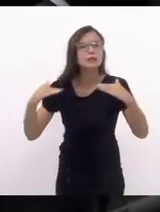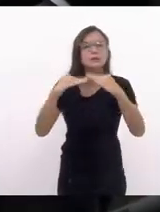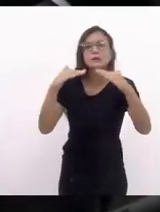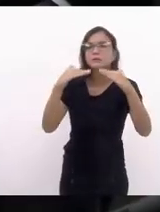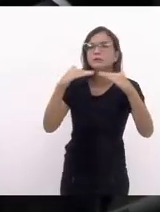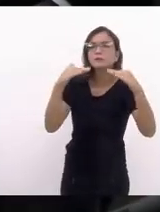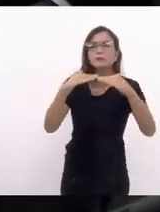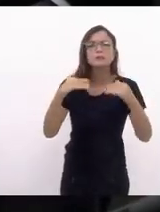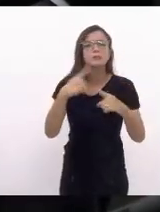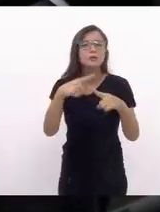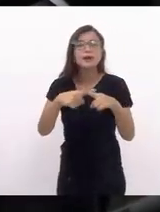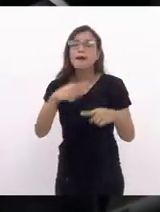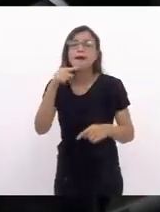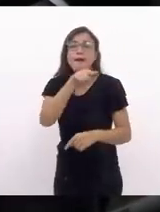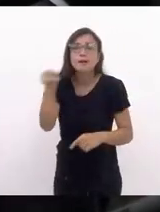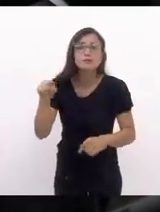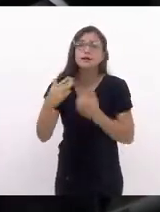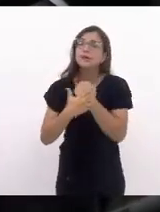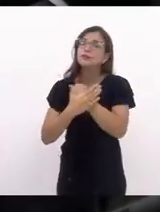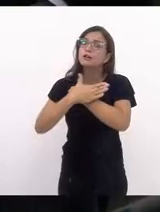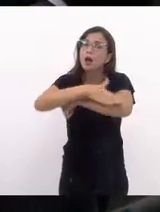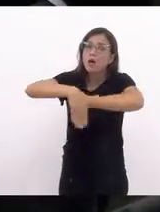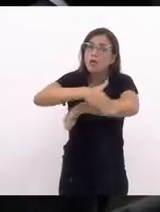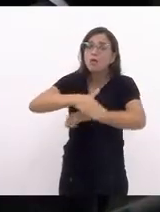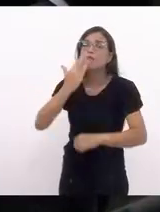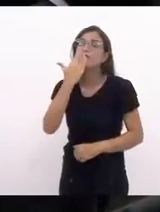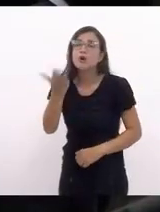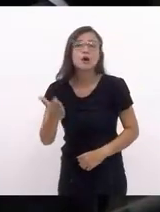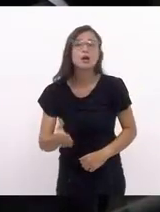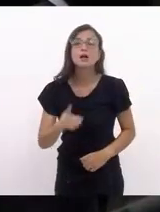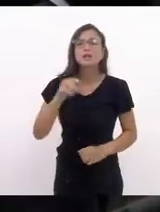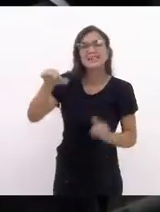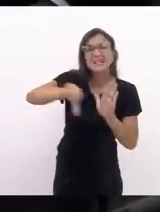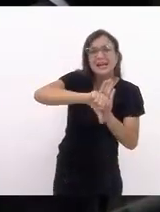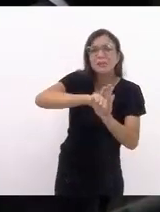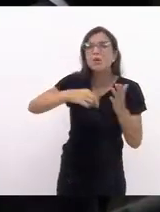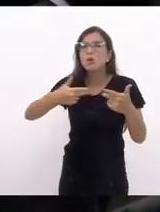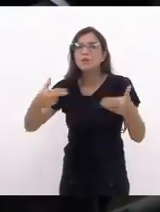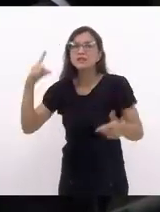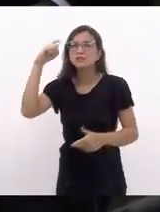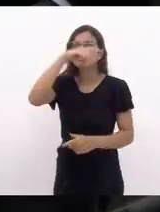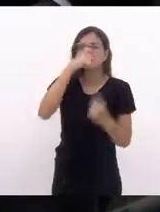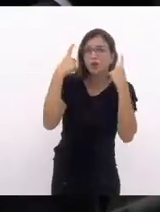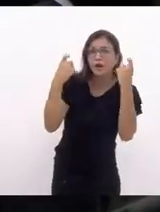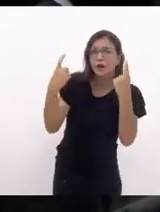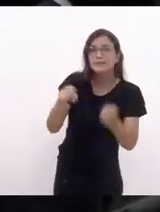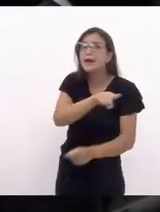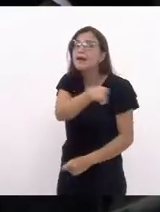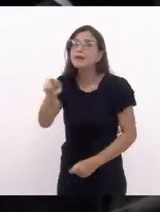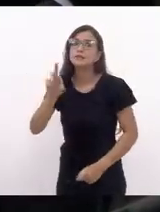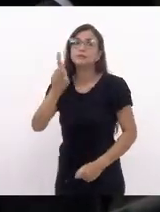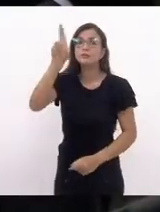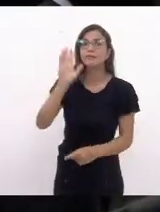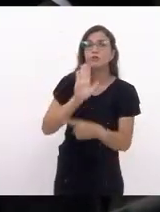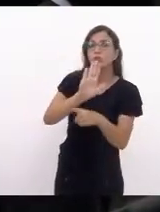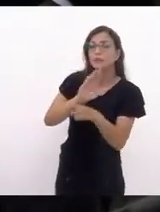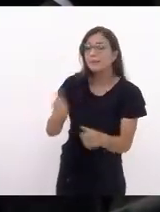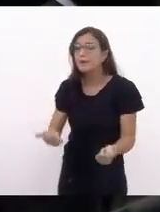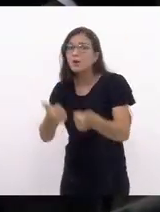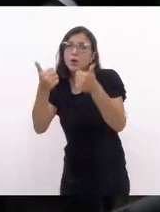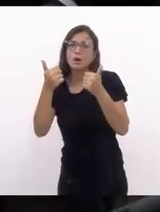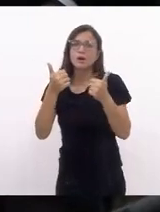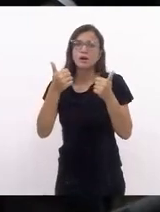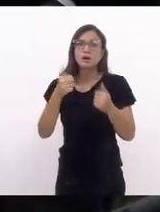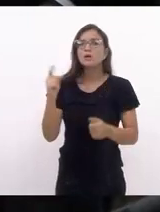porque esse que tava com você o dia a dia o crime na nossa cidade mas como não foi possível então nós temos aqui o